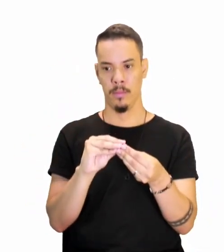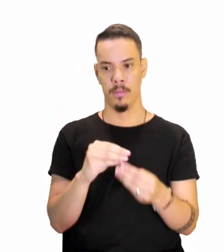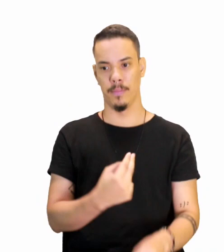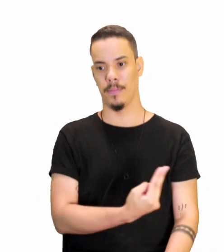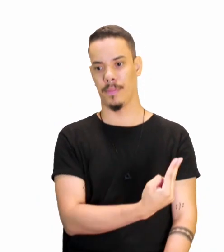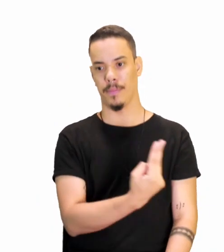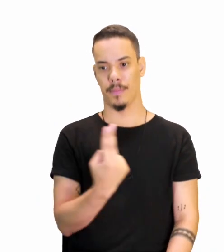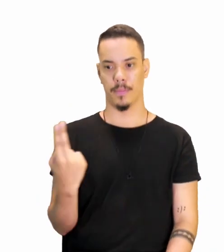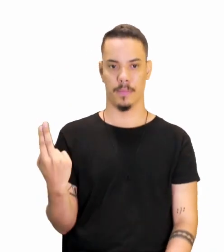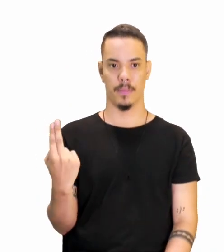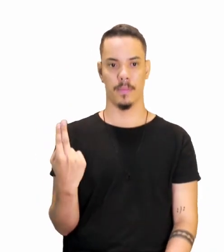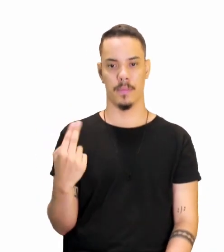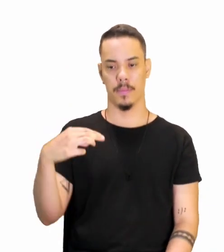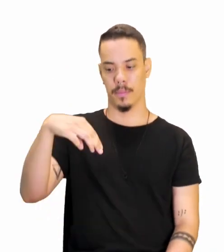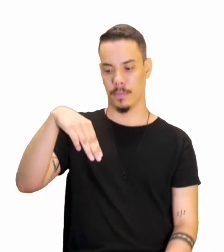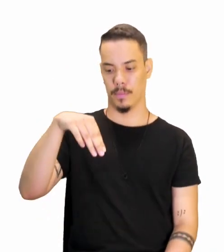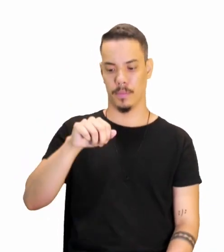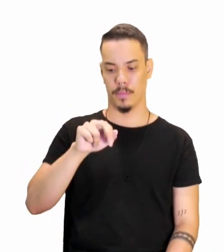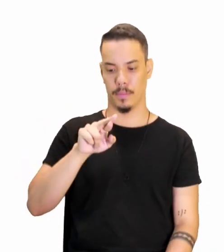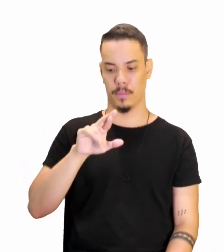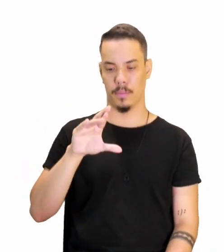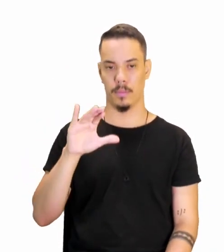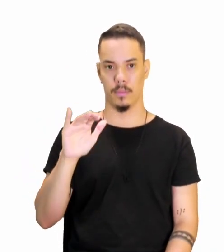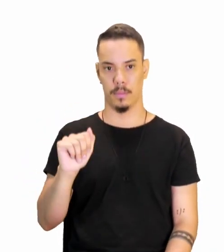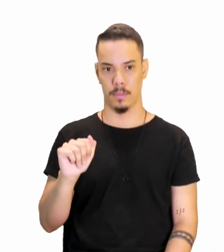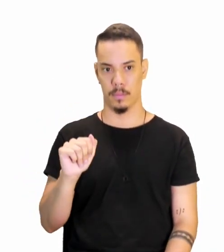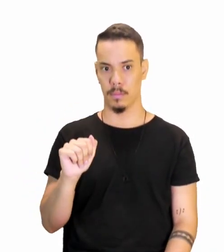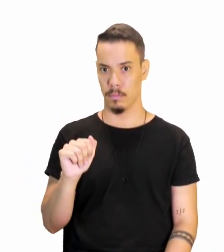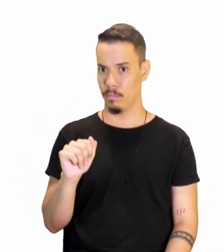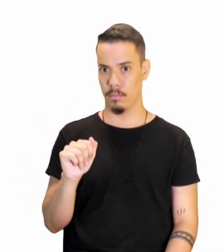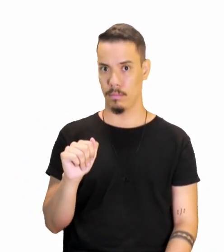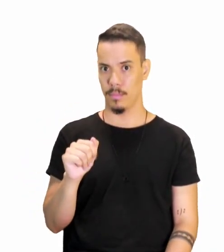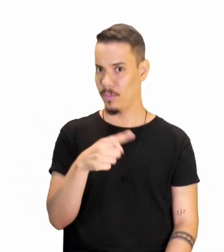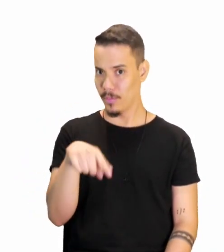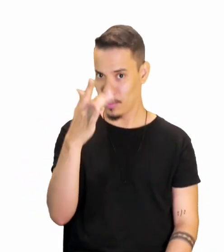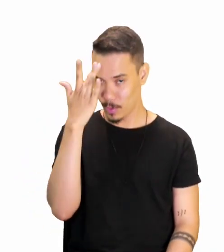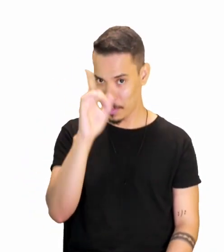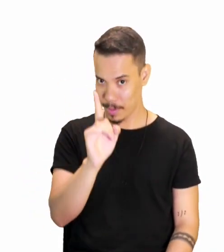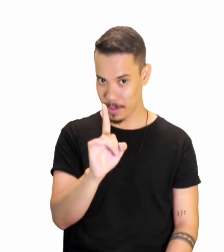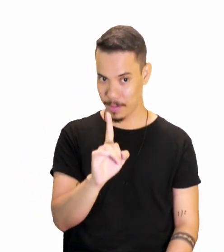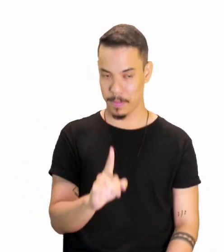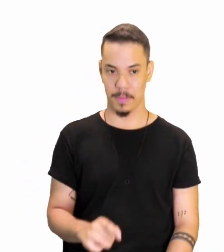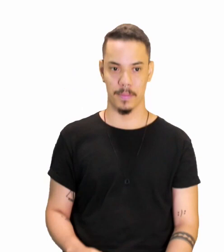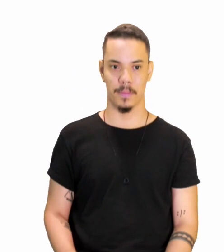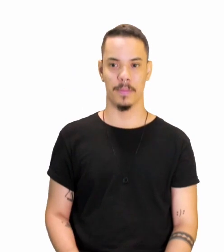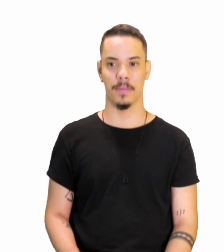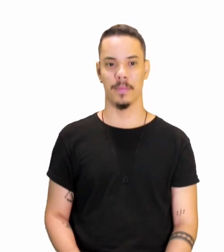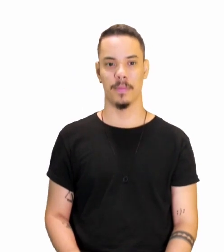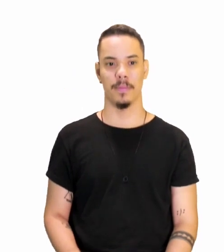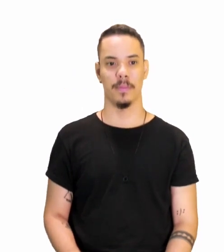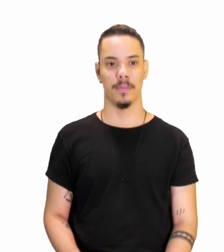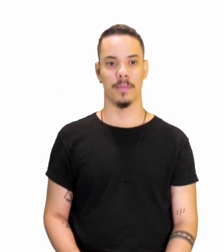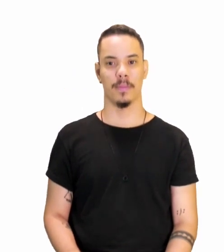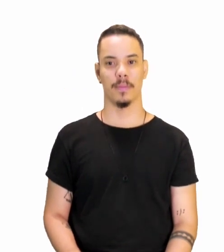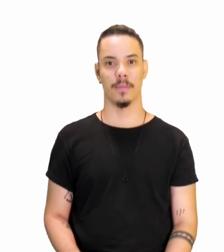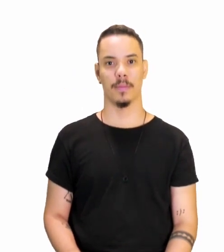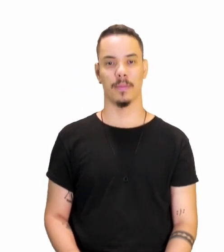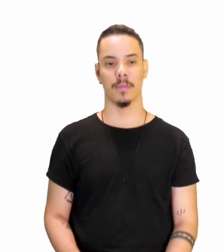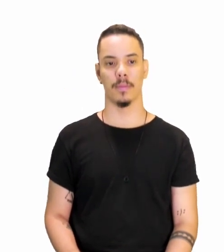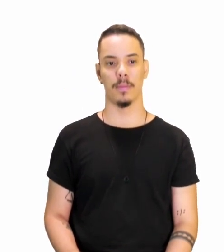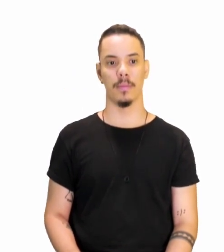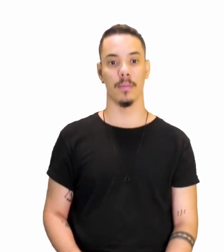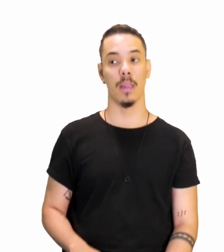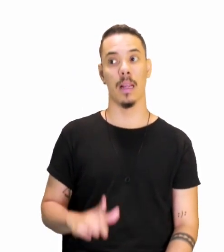Meu nome é Márcia, ok? Ninguém sabia, né? Então, até parece que não sabia, né? Aí eu